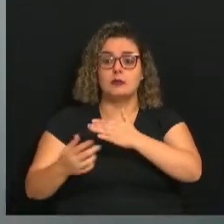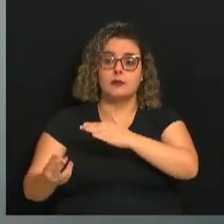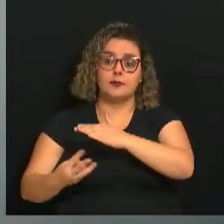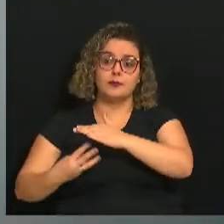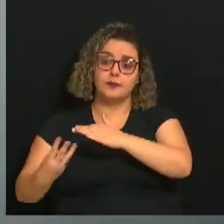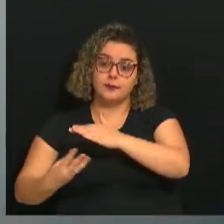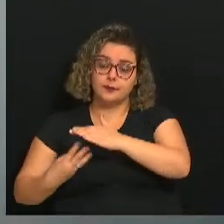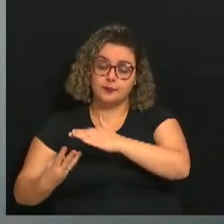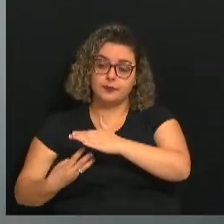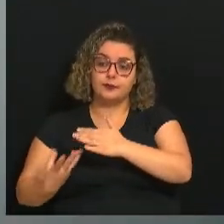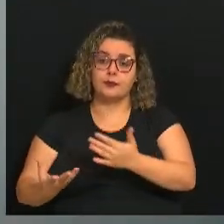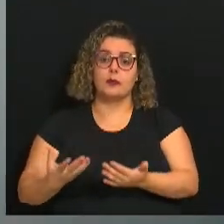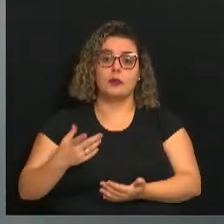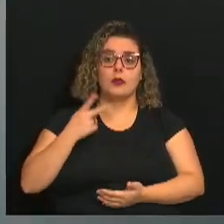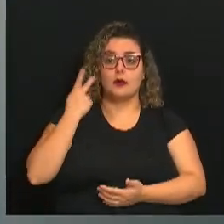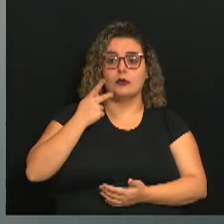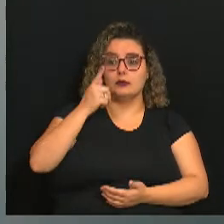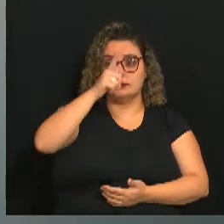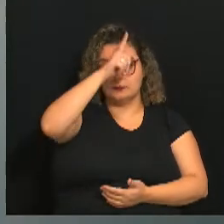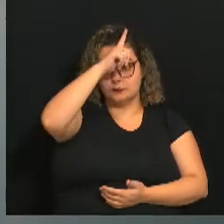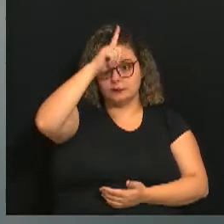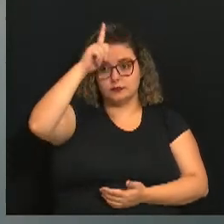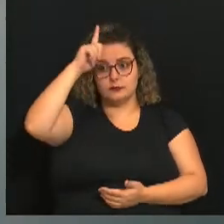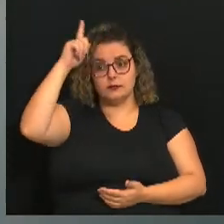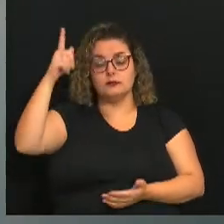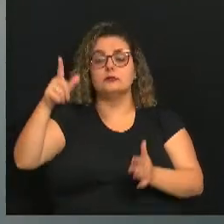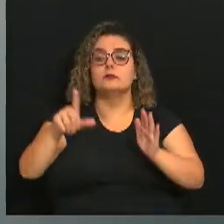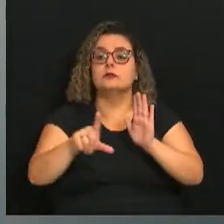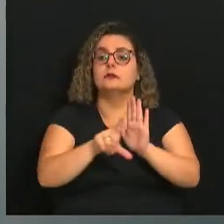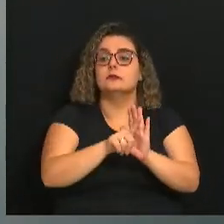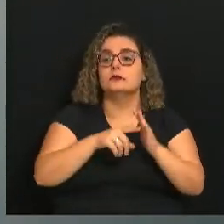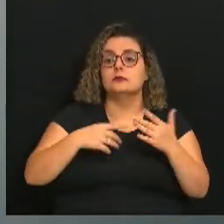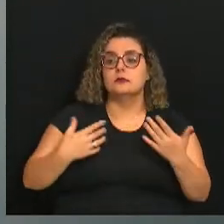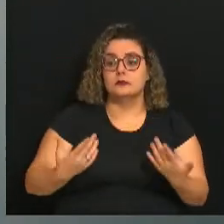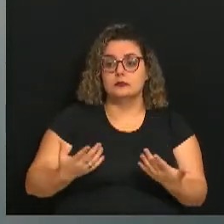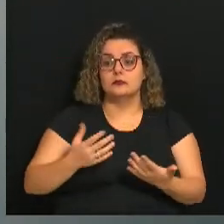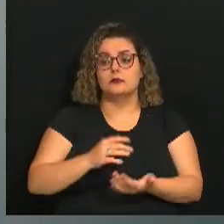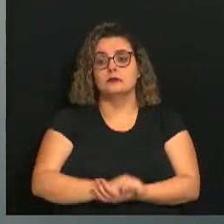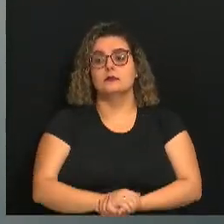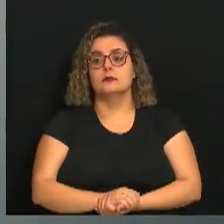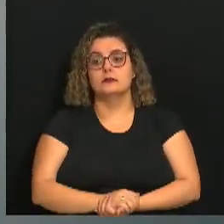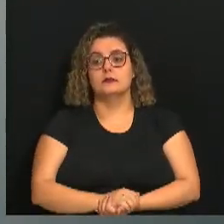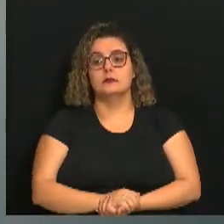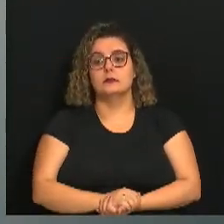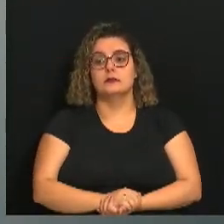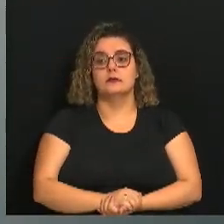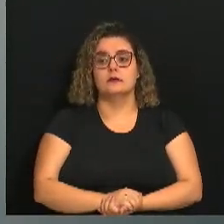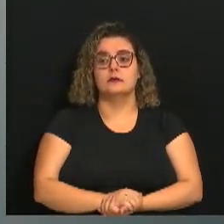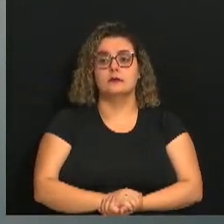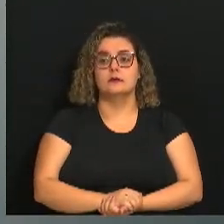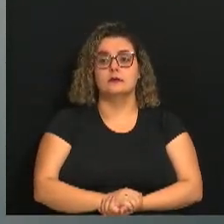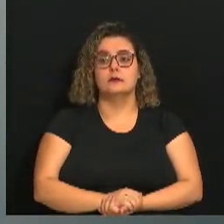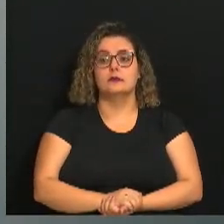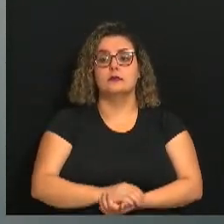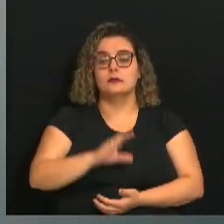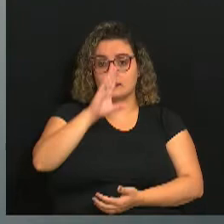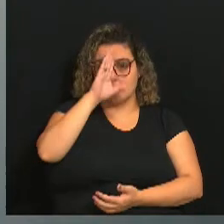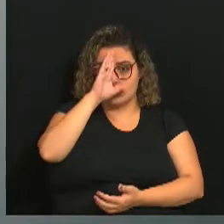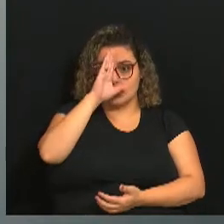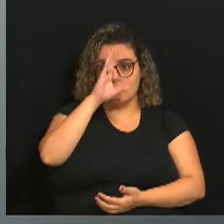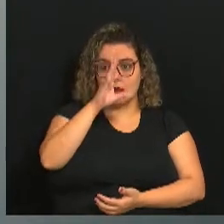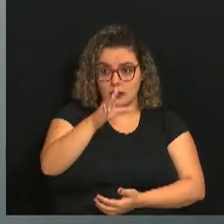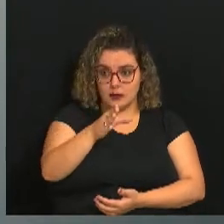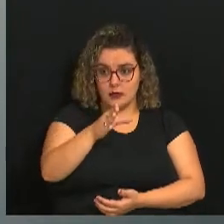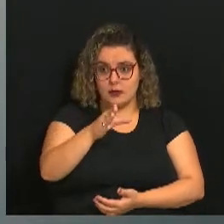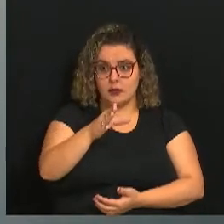da vereador colocou, da precarização, isso tem uma relação direta com essa questão trabalhista, né? Que